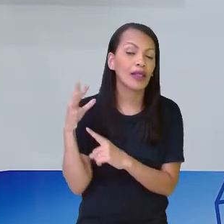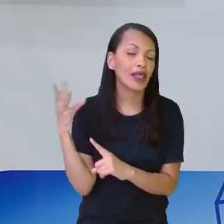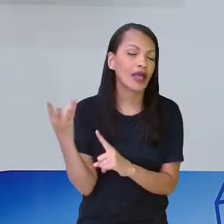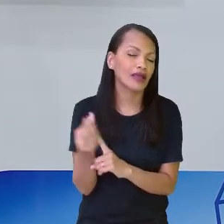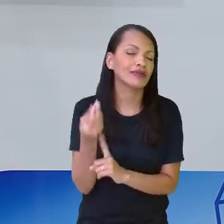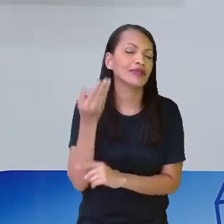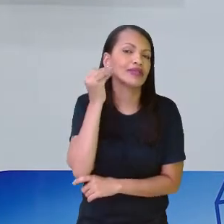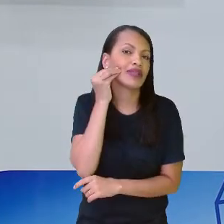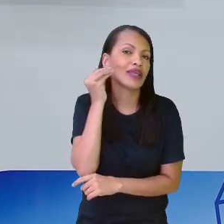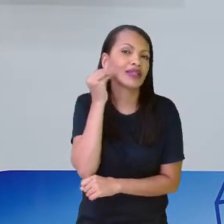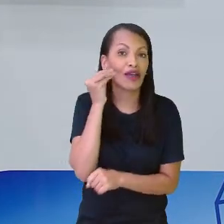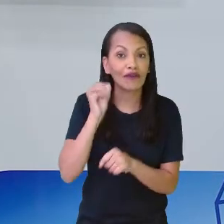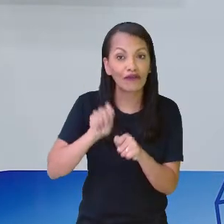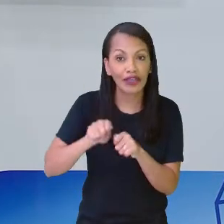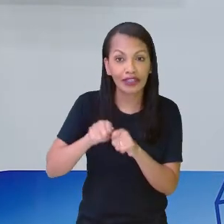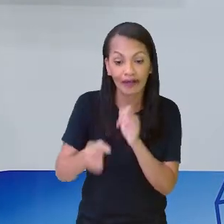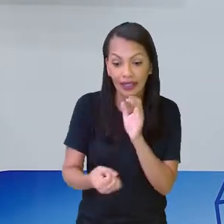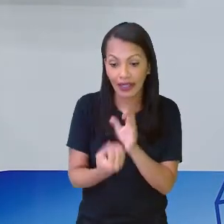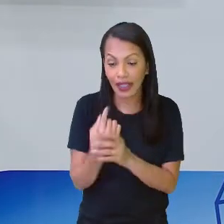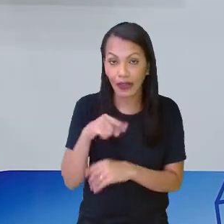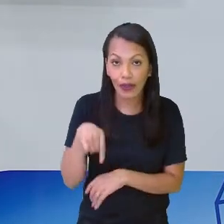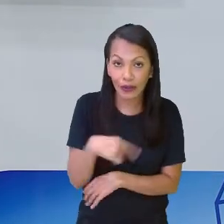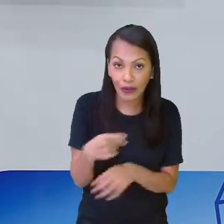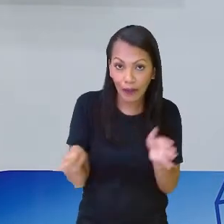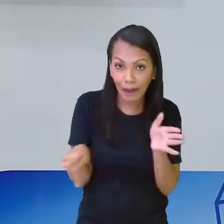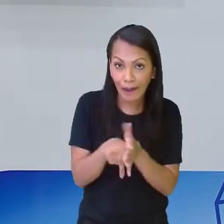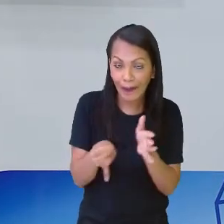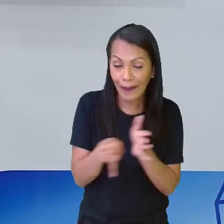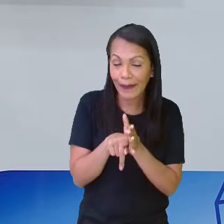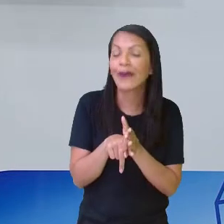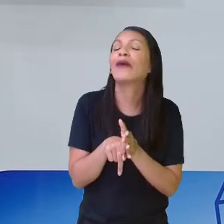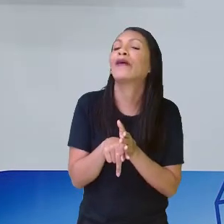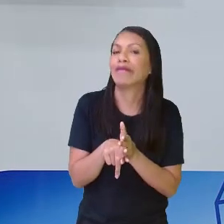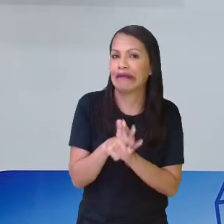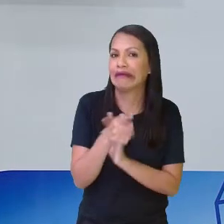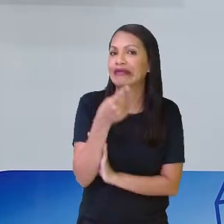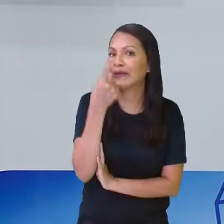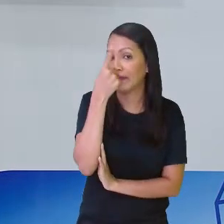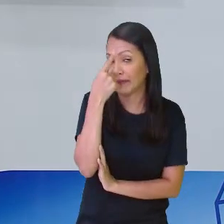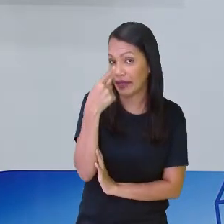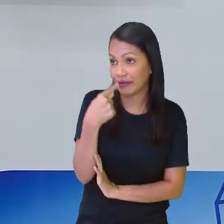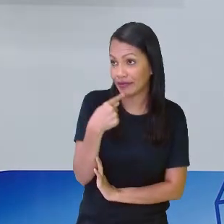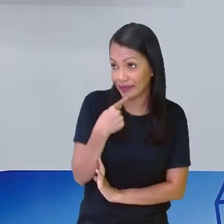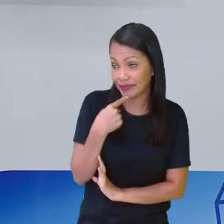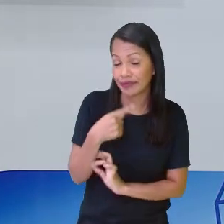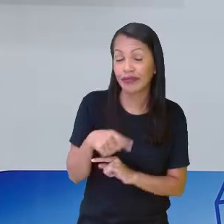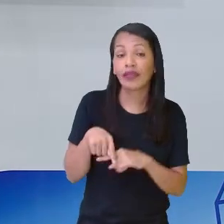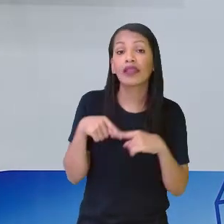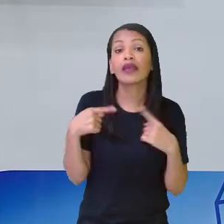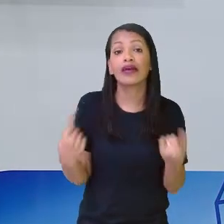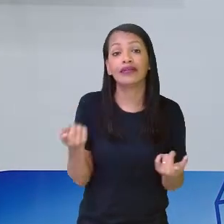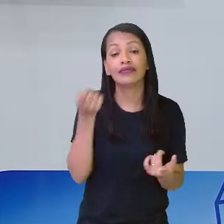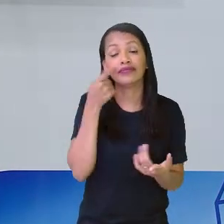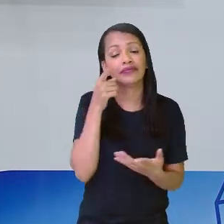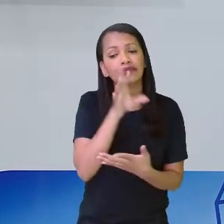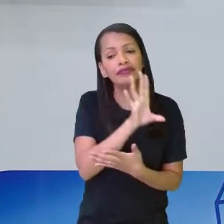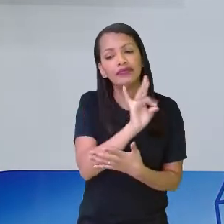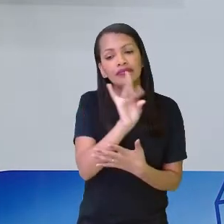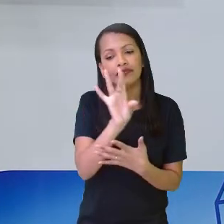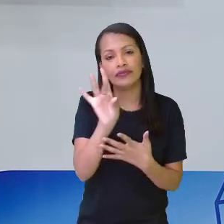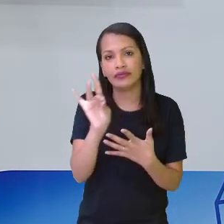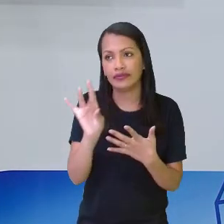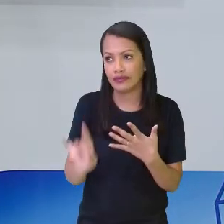claro, e vai criando o nosso jeito. E o grafite, eu trago ele de uma forma mais detalhada para a